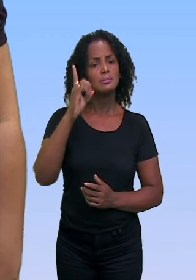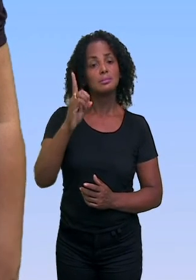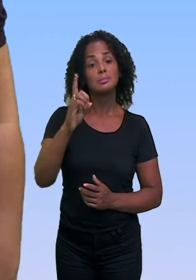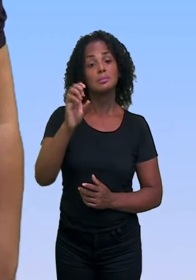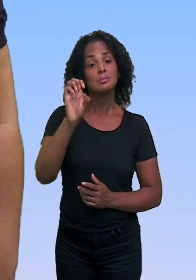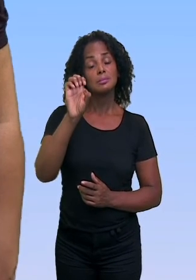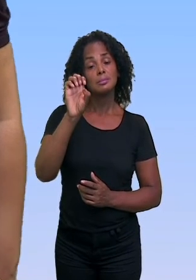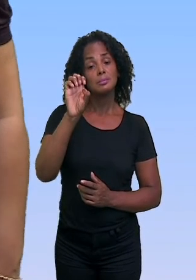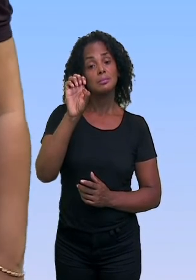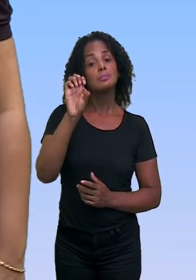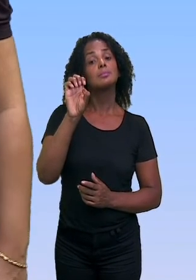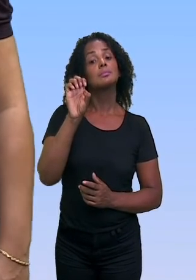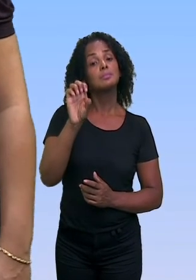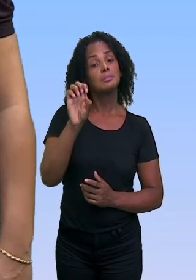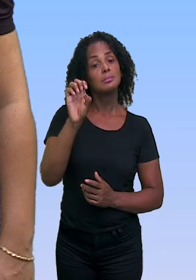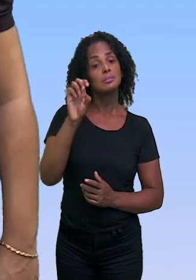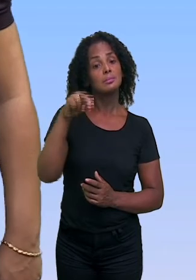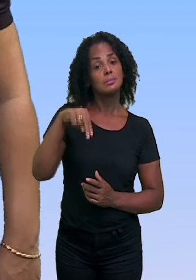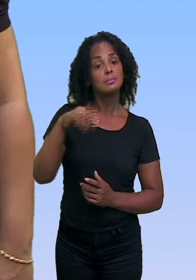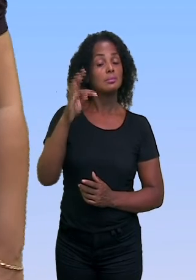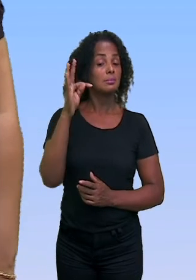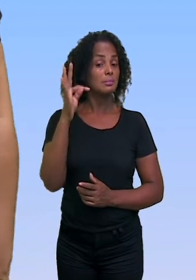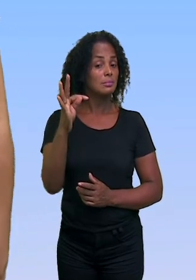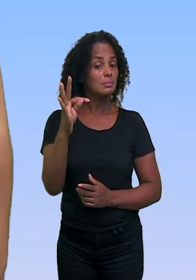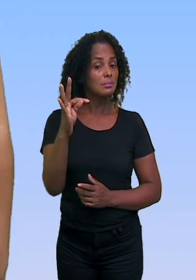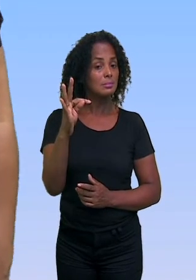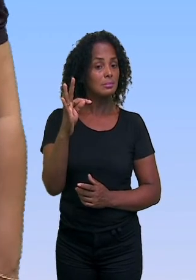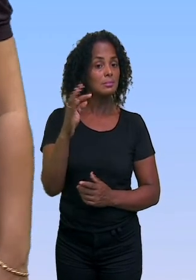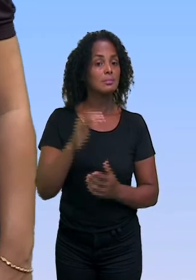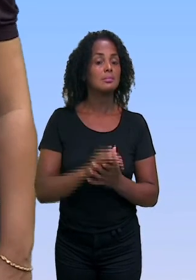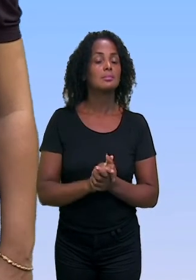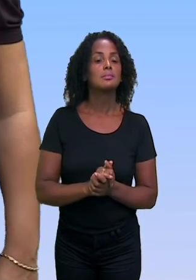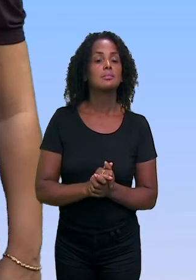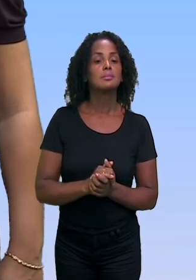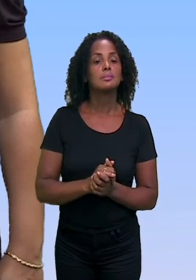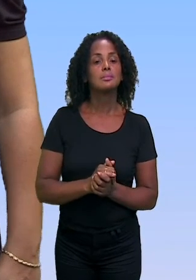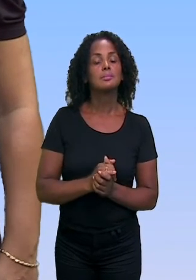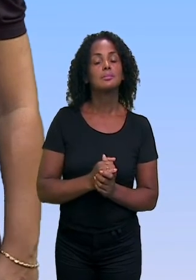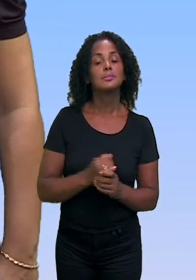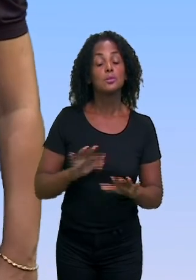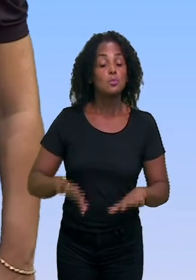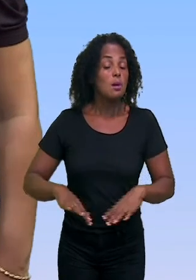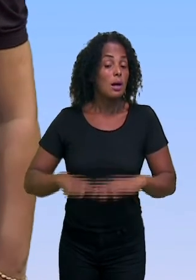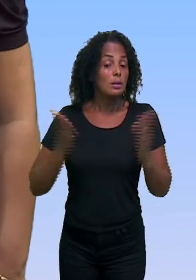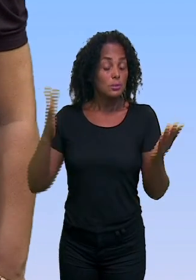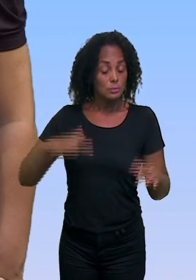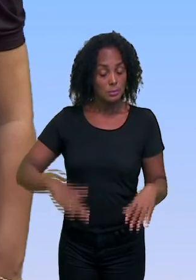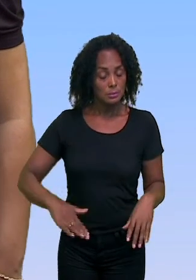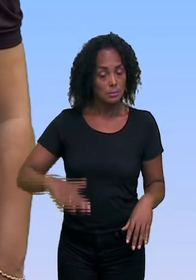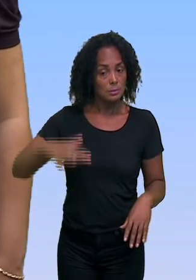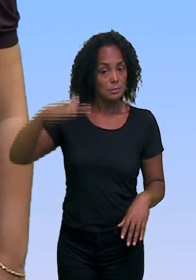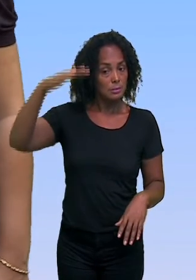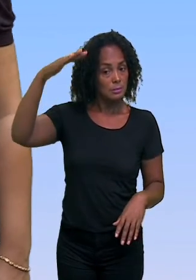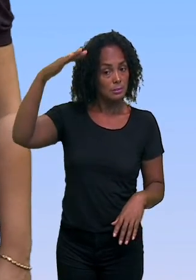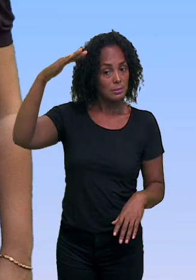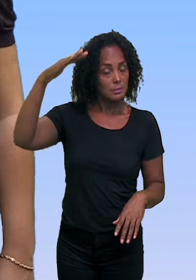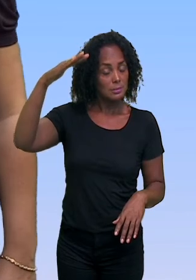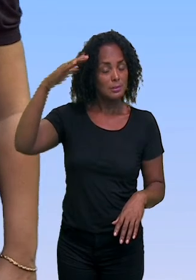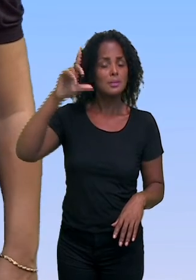you the I and então when I grow up I